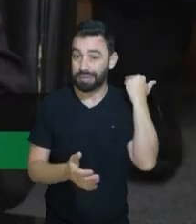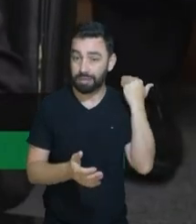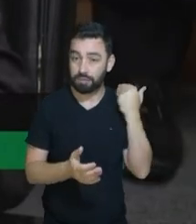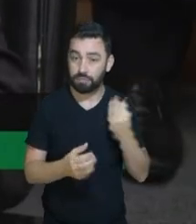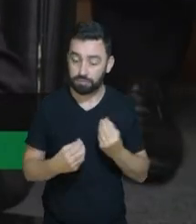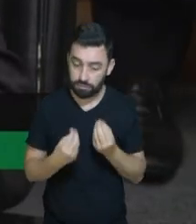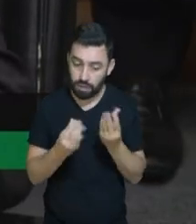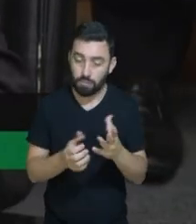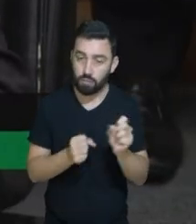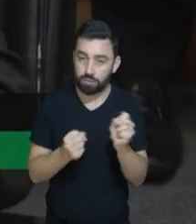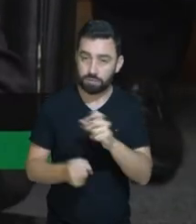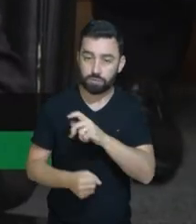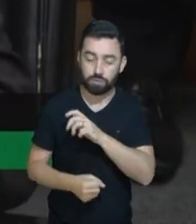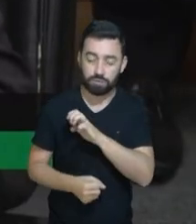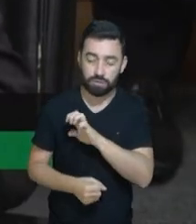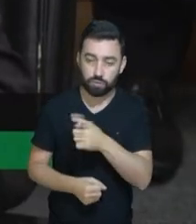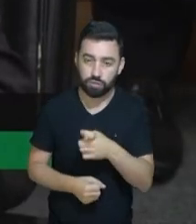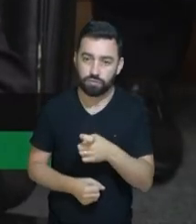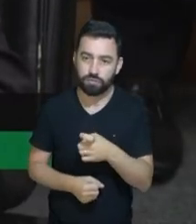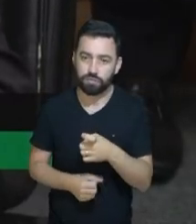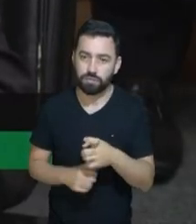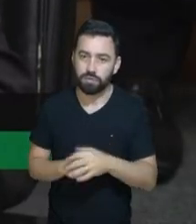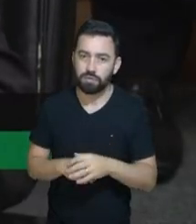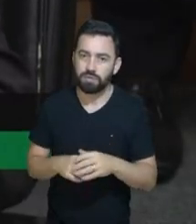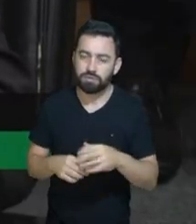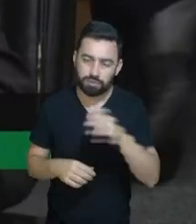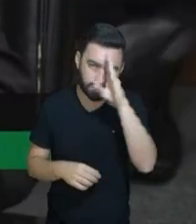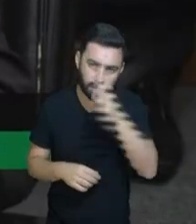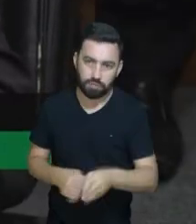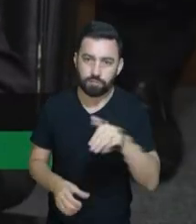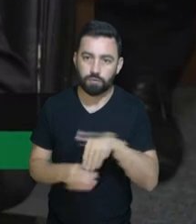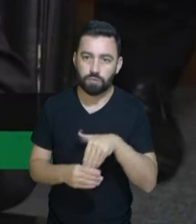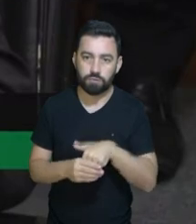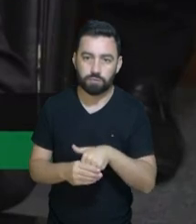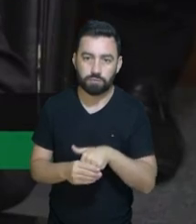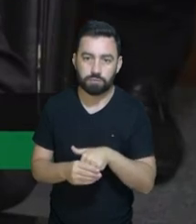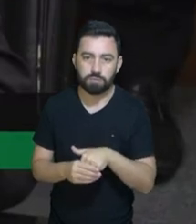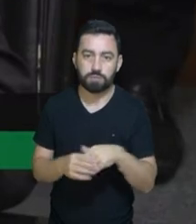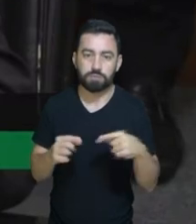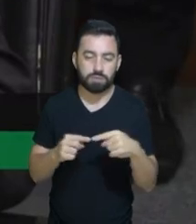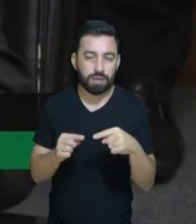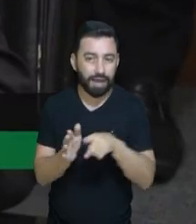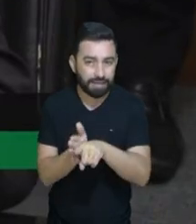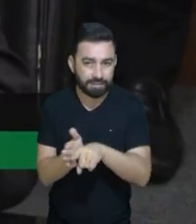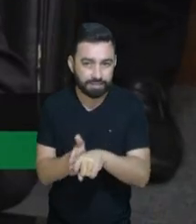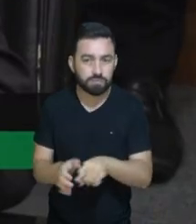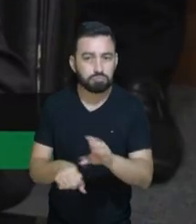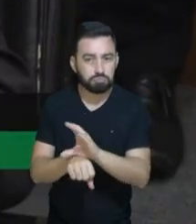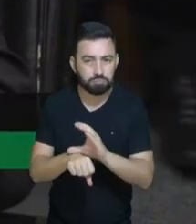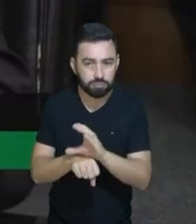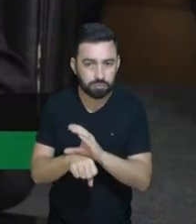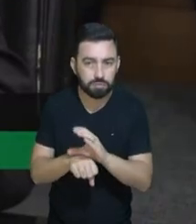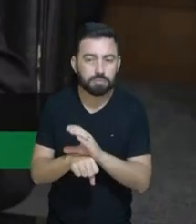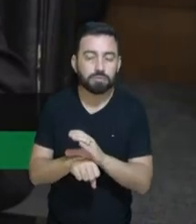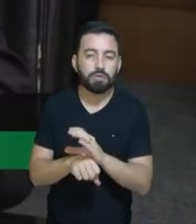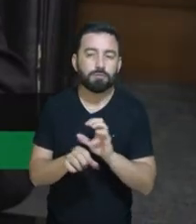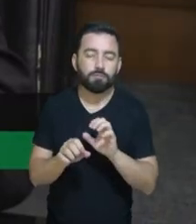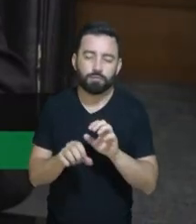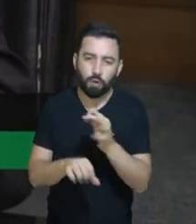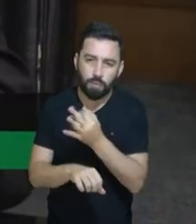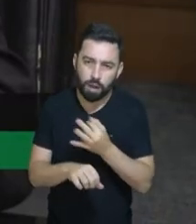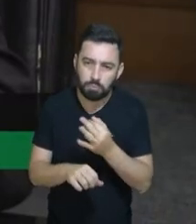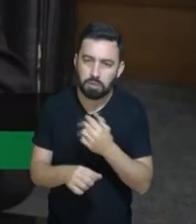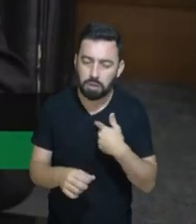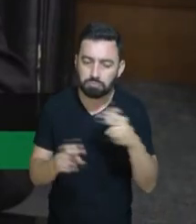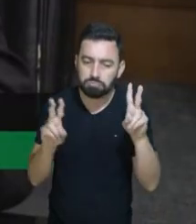pelo próprio Poder Executivo vamos direto ao voto no que toca a análise da constitucionalidade sobre o aspecto formal verifico que a